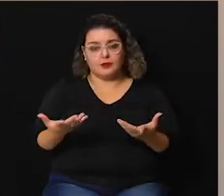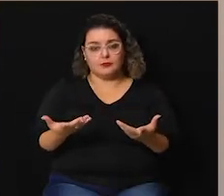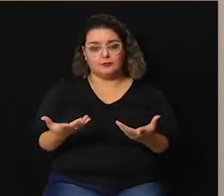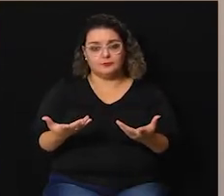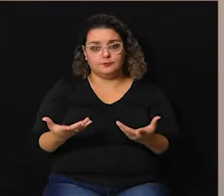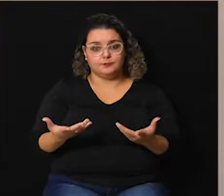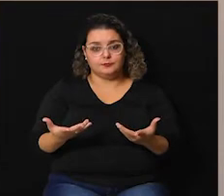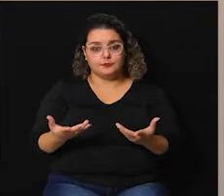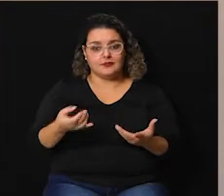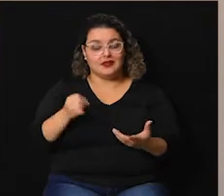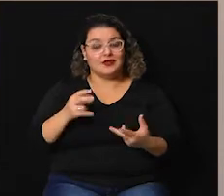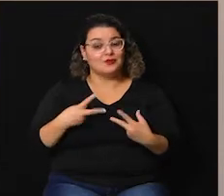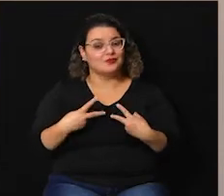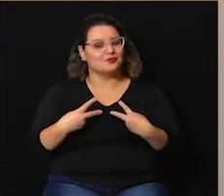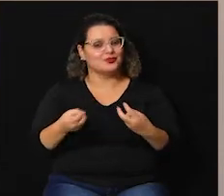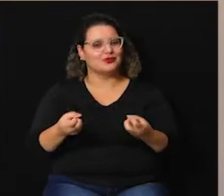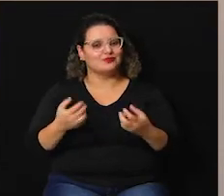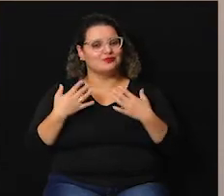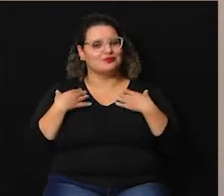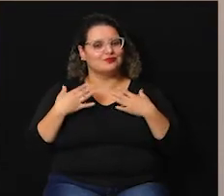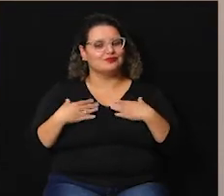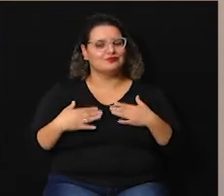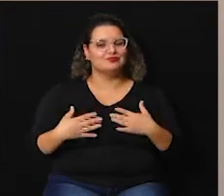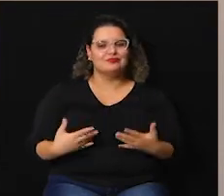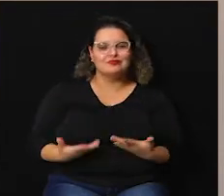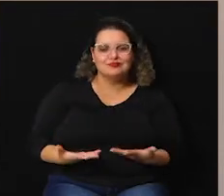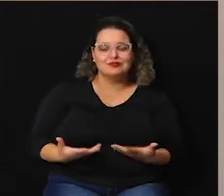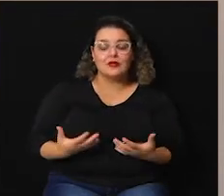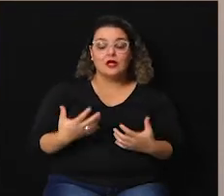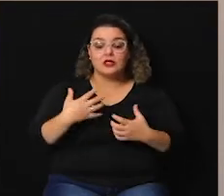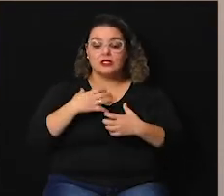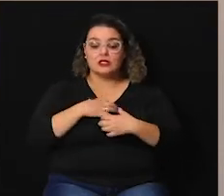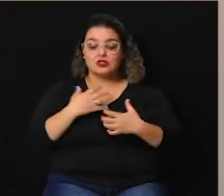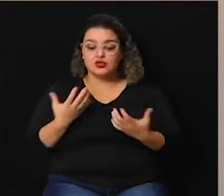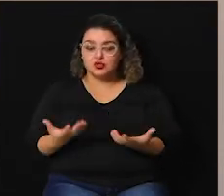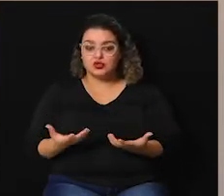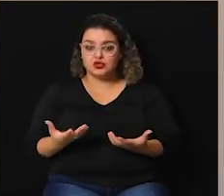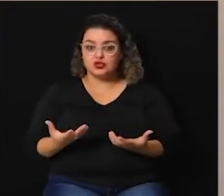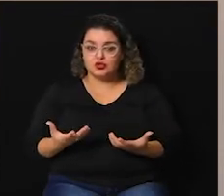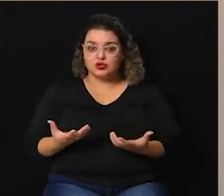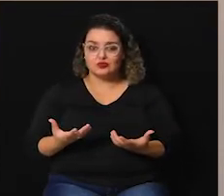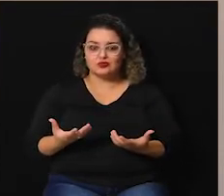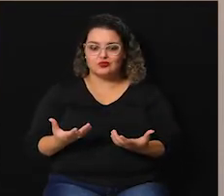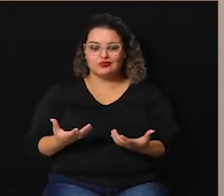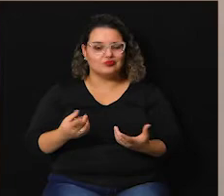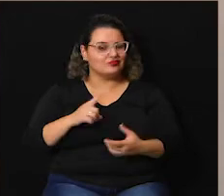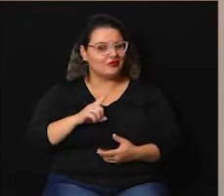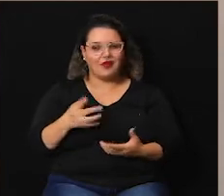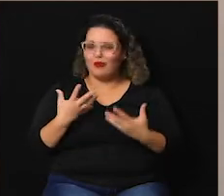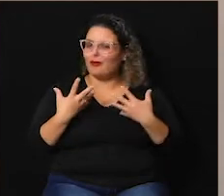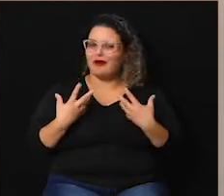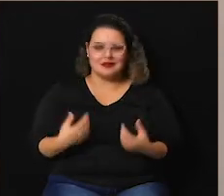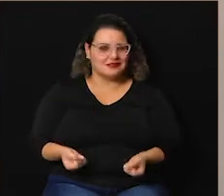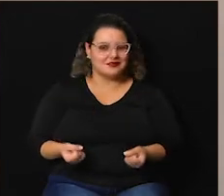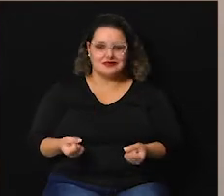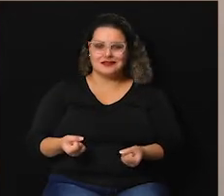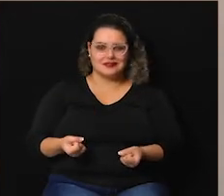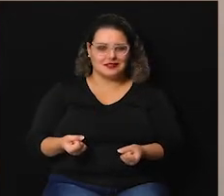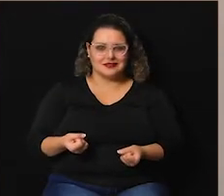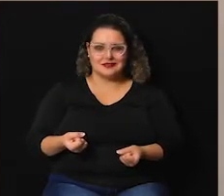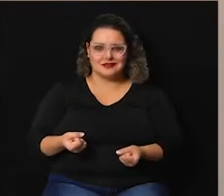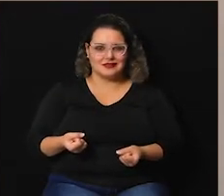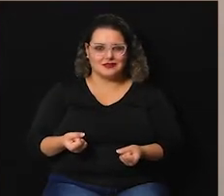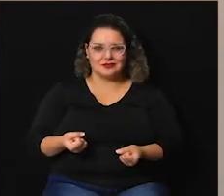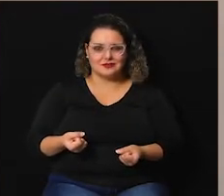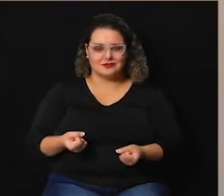eu percebo uma mudança corporal que pode, de alguma maneira, ser reprovada, na minha perspectiva,